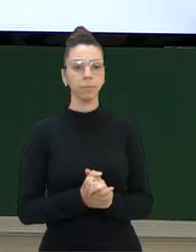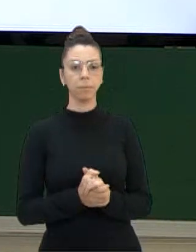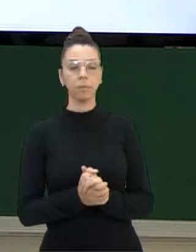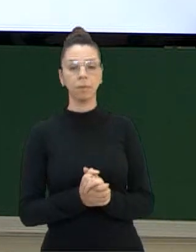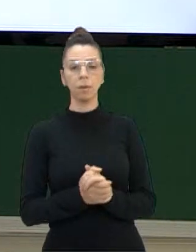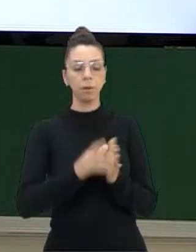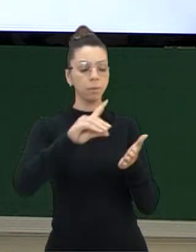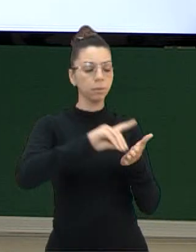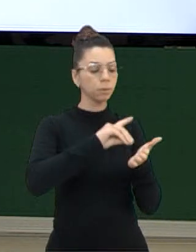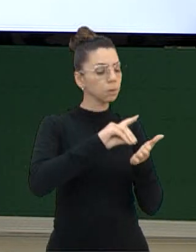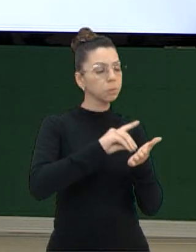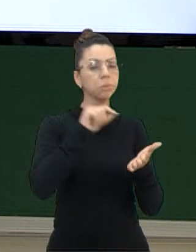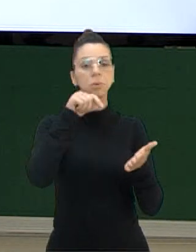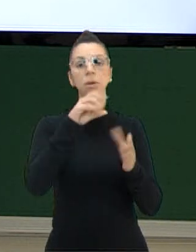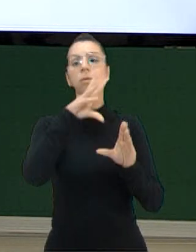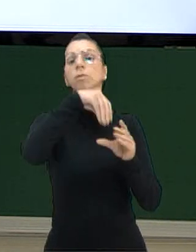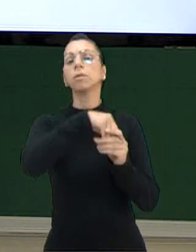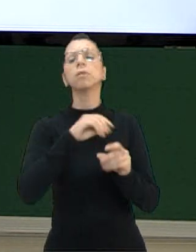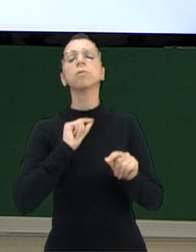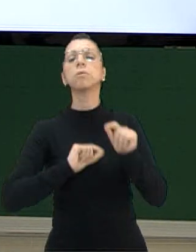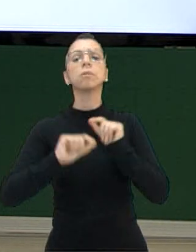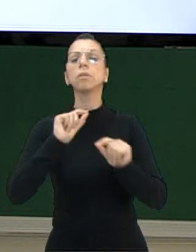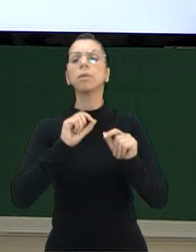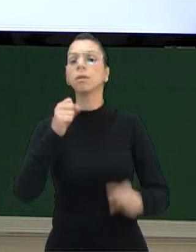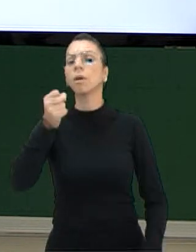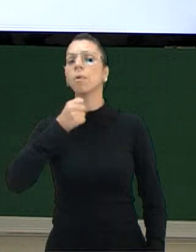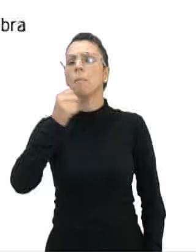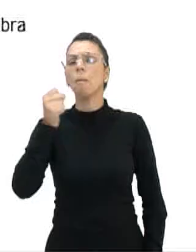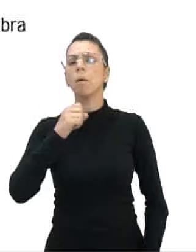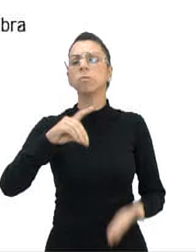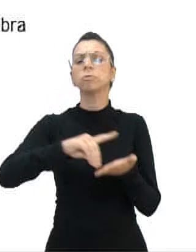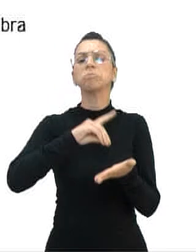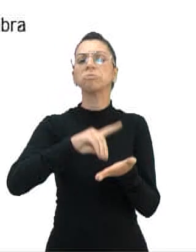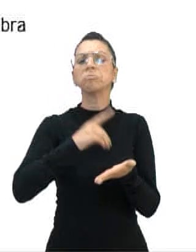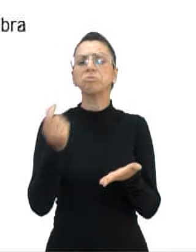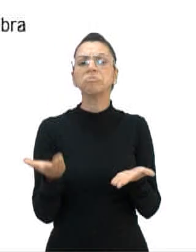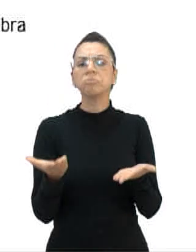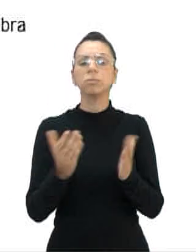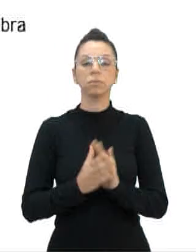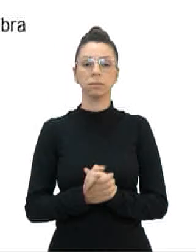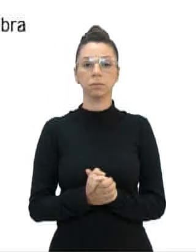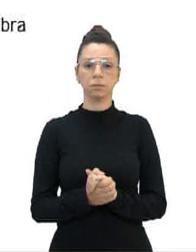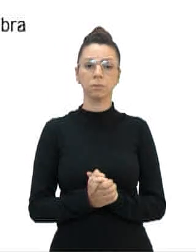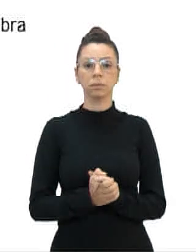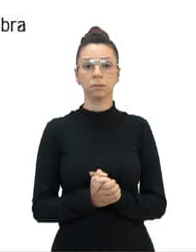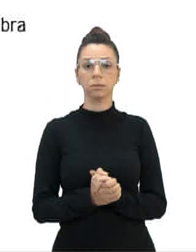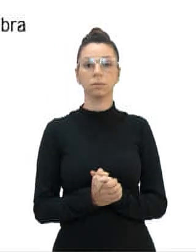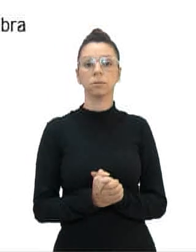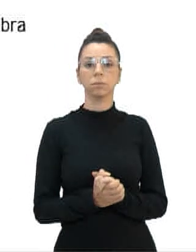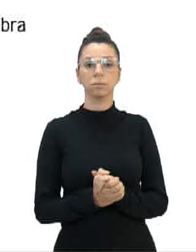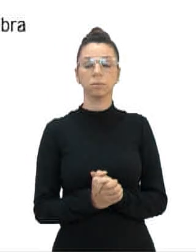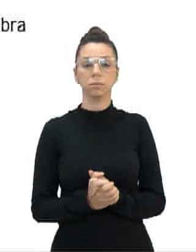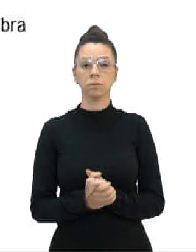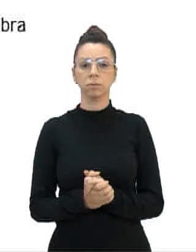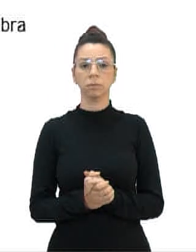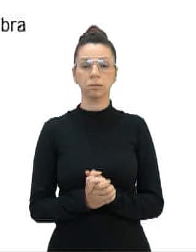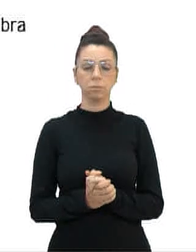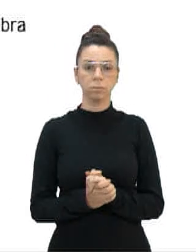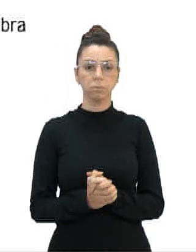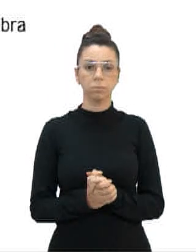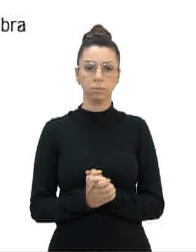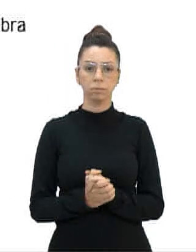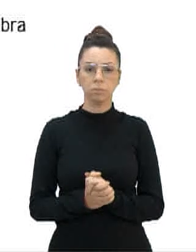reportagem. Trabalho periodístico, jornalístico, cinematográfico, de caráter informativo.